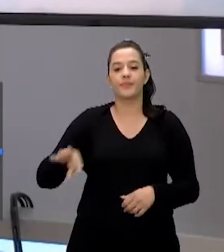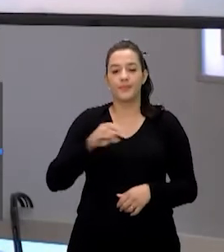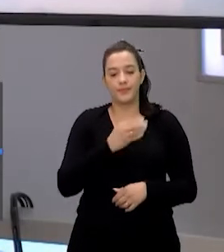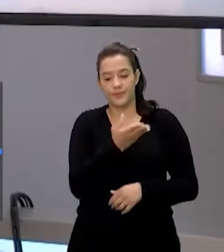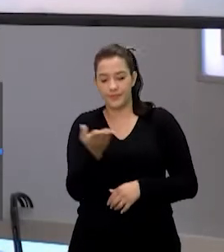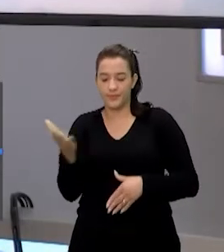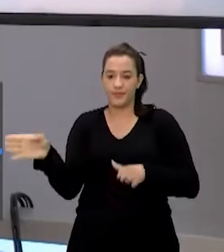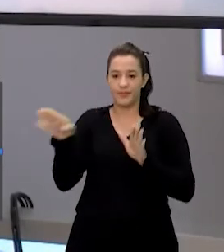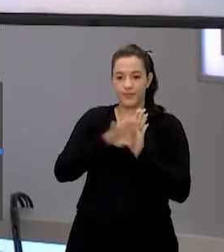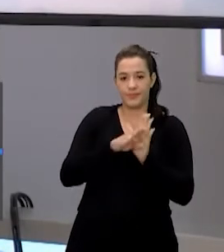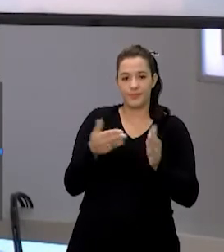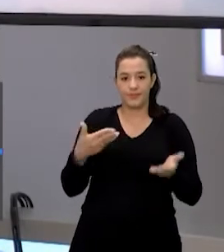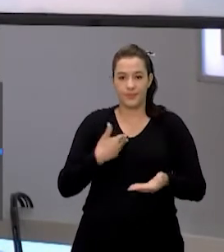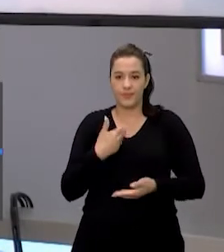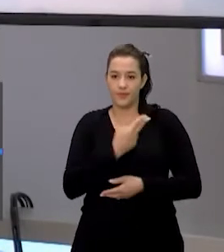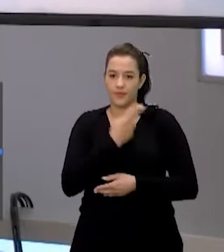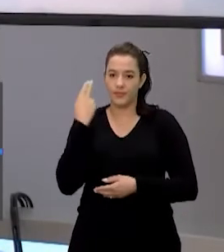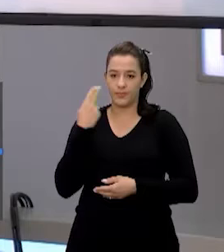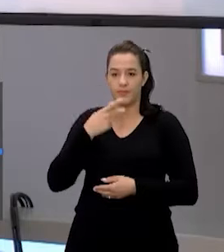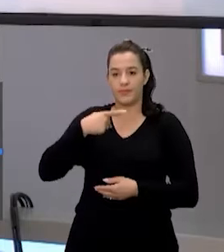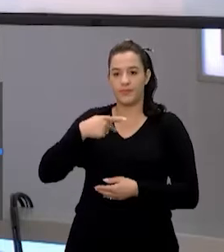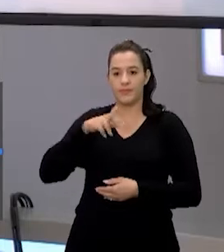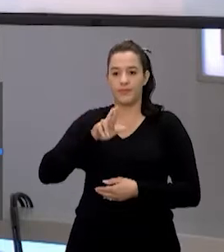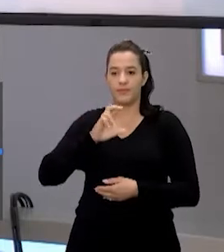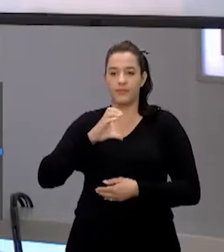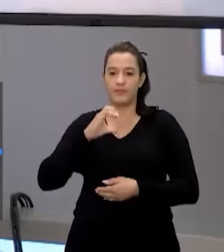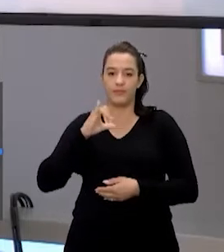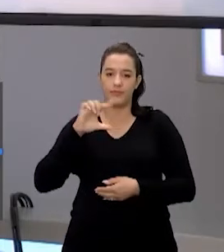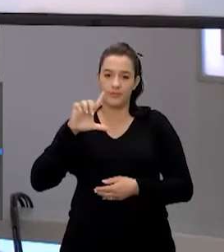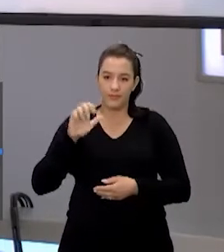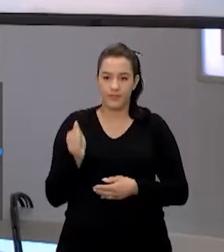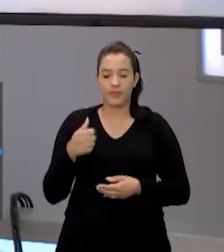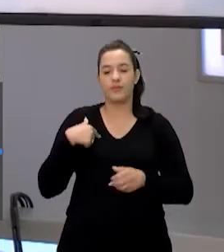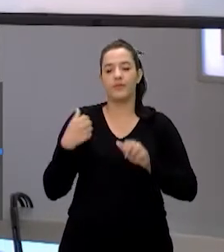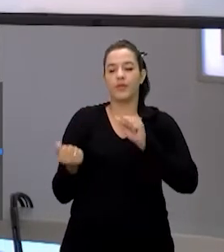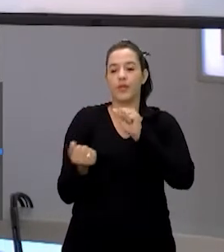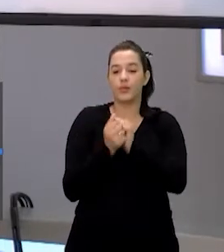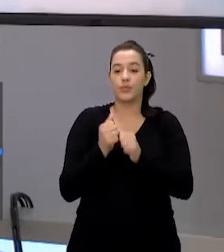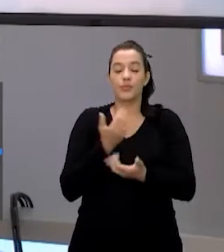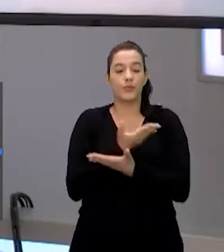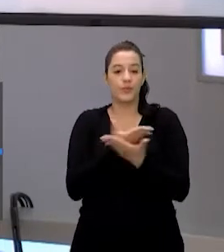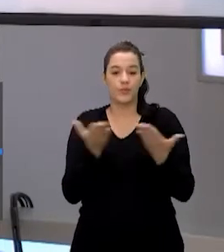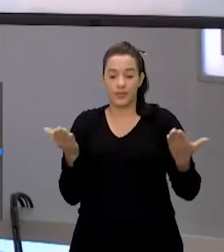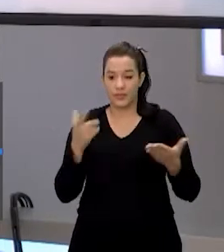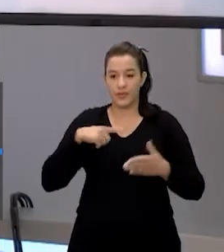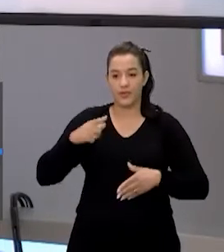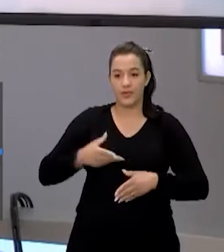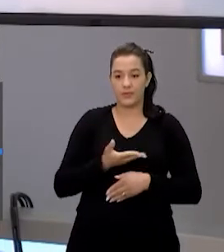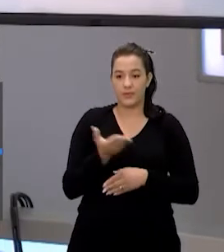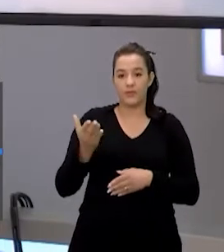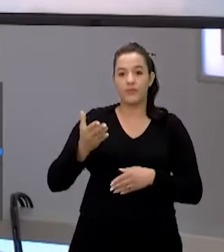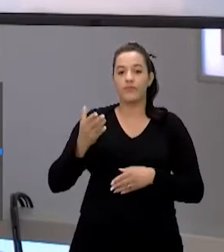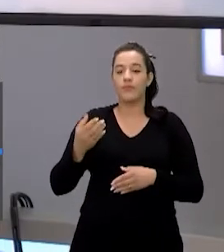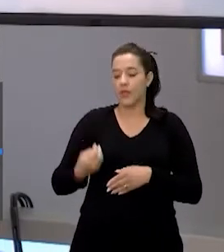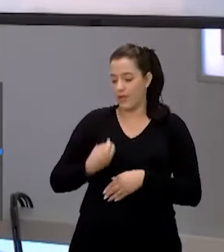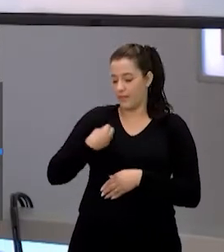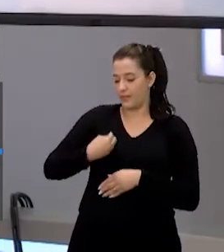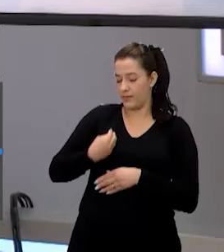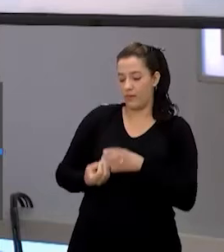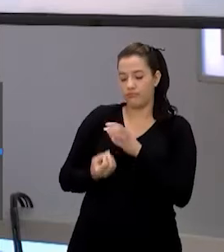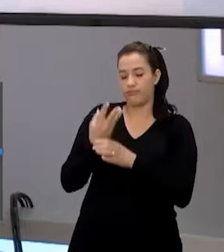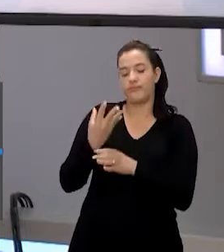nos acompanhando, eu sou a professora Priscila, que vou estar aí com vocês nessa jornada a respeito aí da origem da